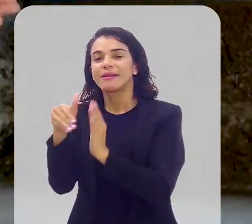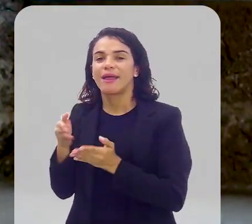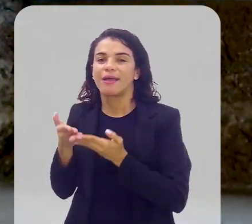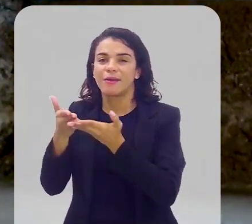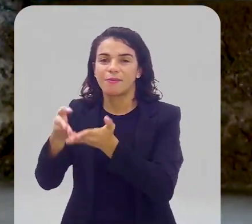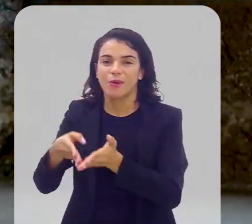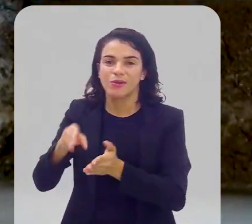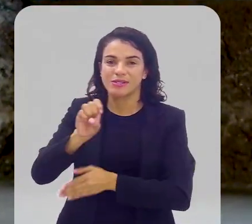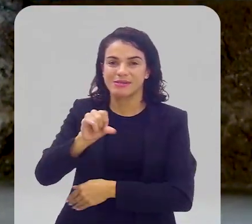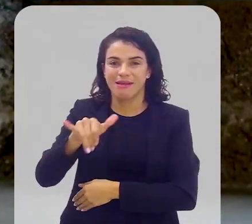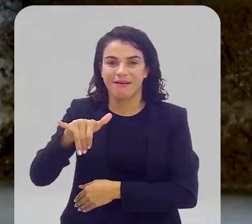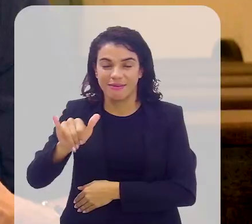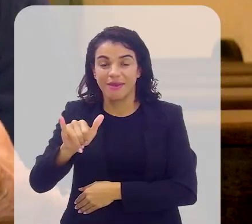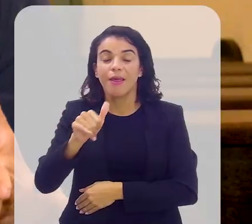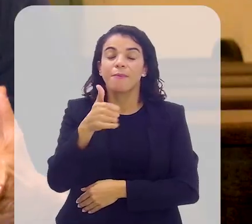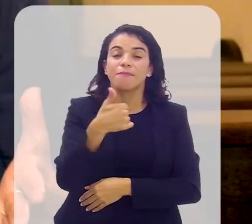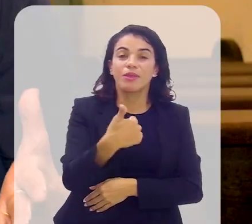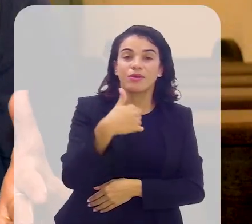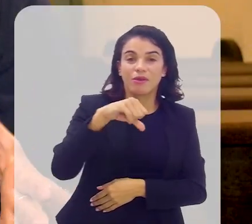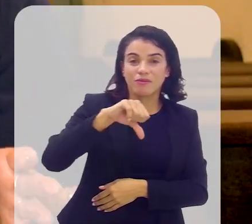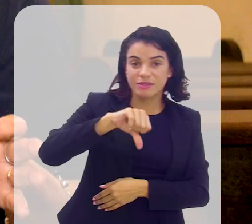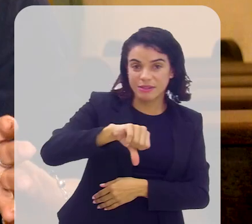pelo Porto do Saí. Em